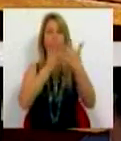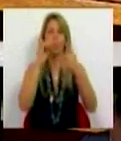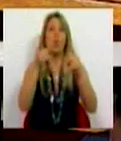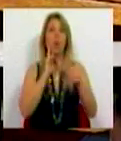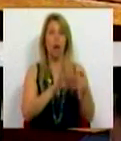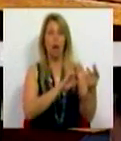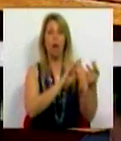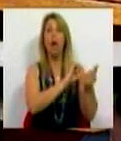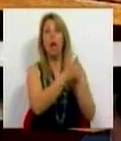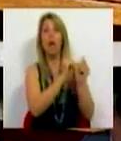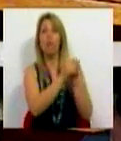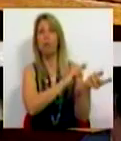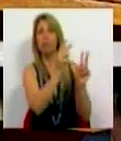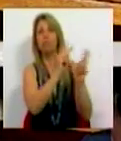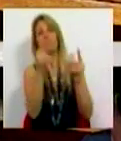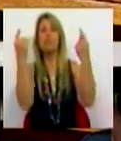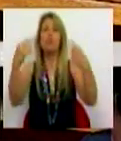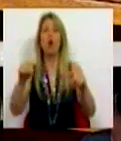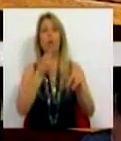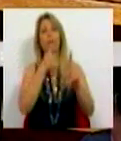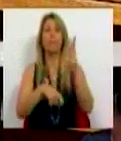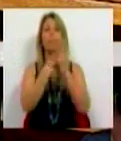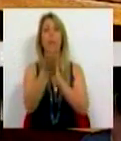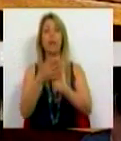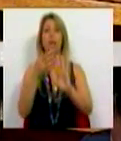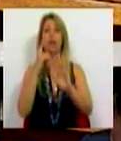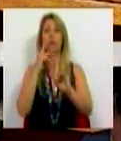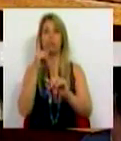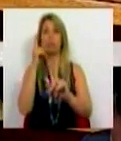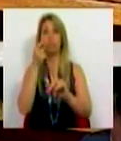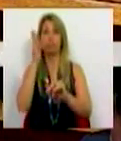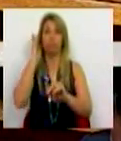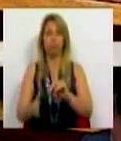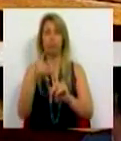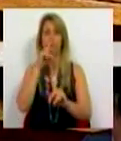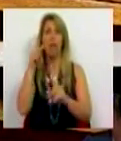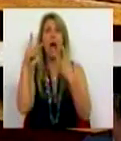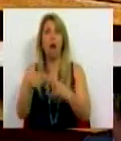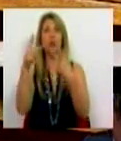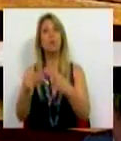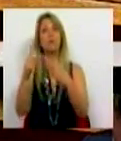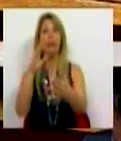reformas com simples medidas austeritárias que fizeram o país regredir muitos anos.